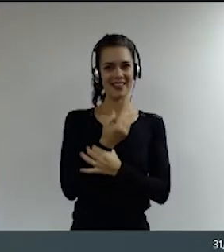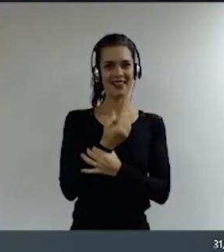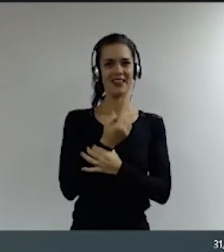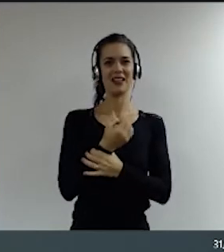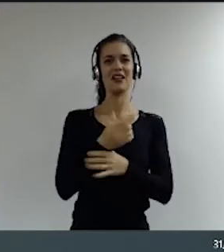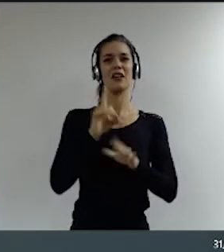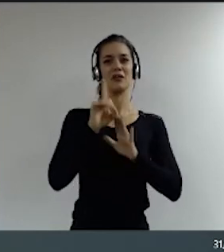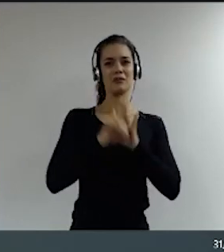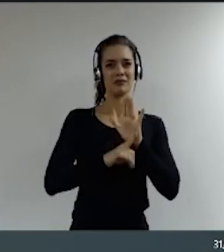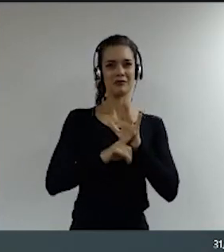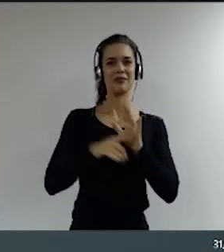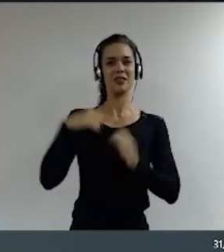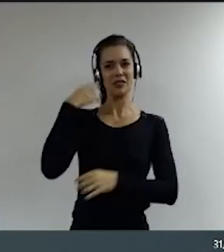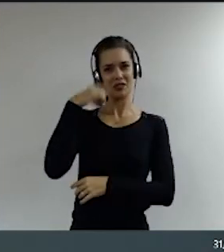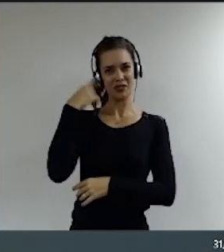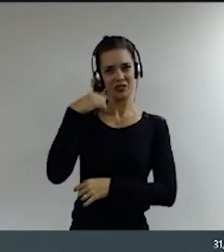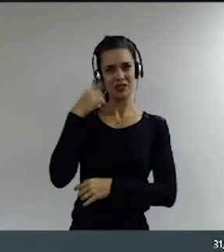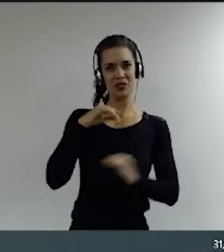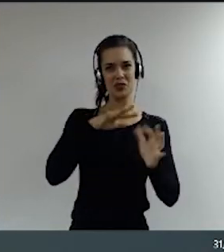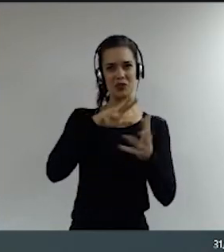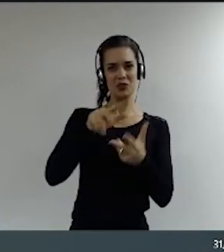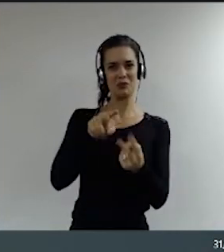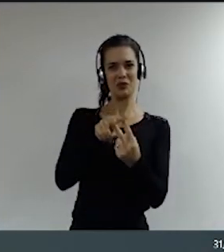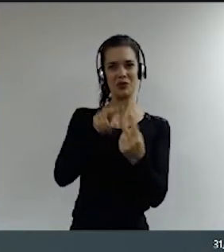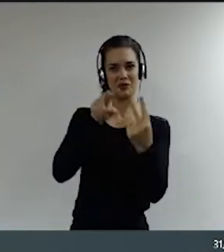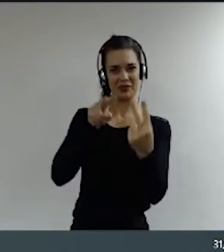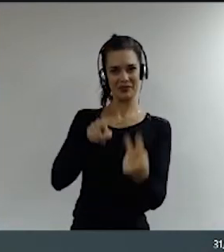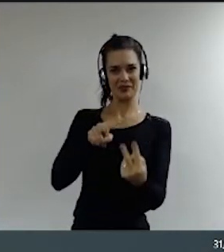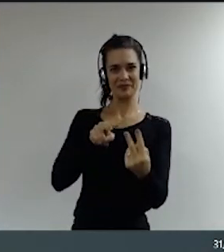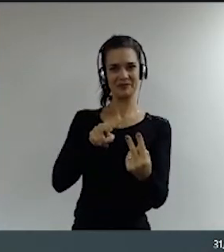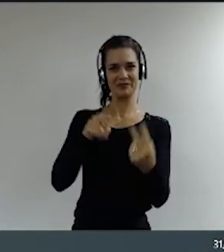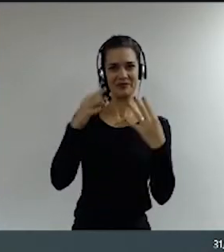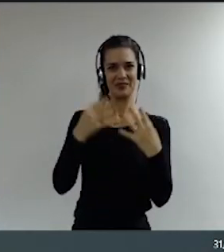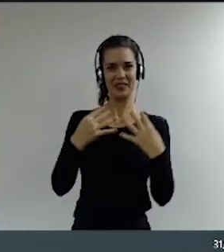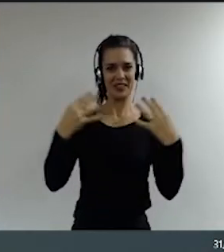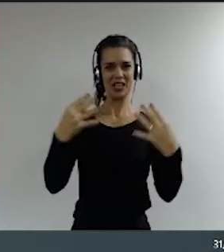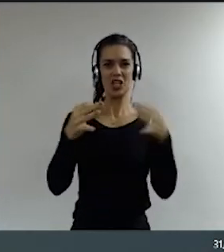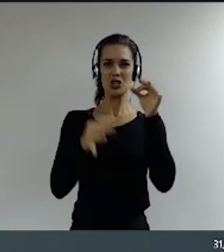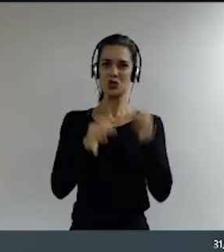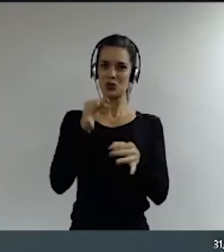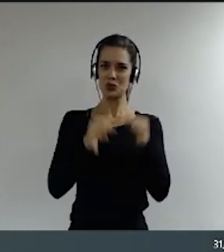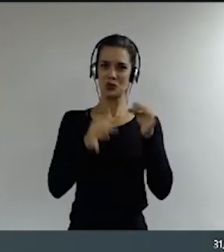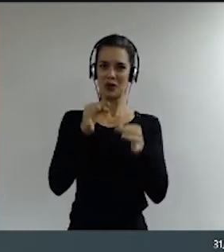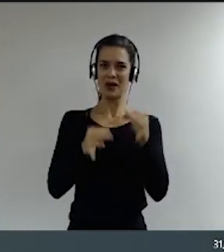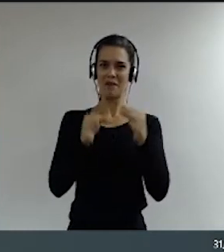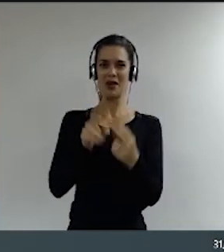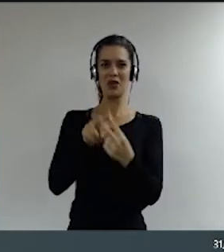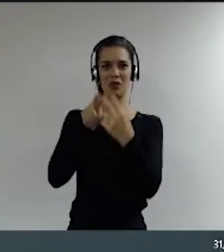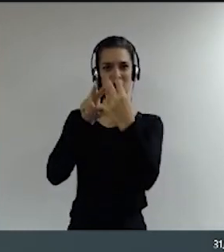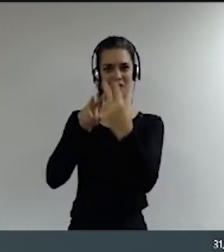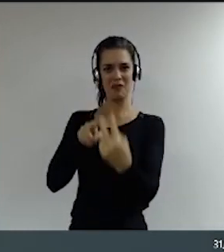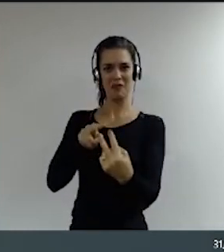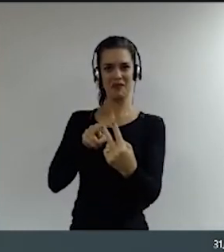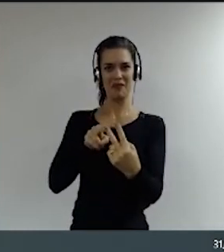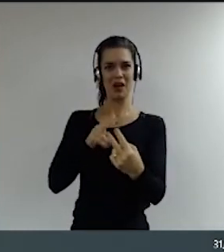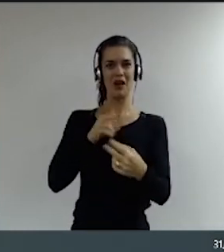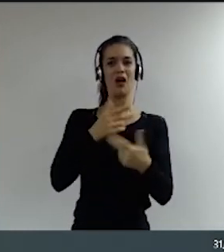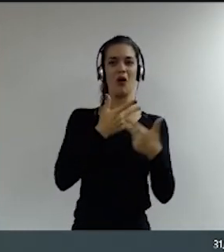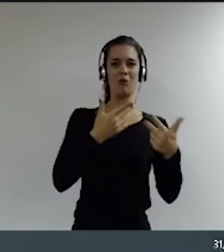o exercício da advocacia no mundo digital, audiências e julgamentos virtuais,